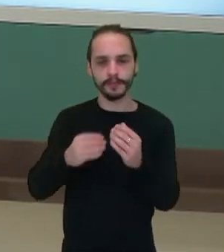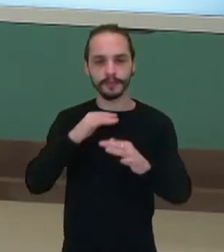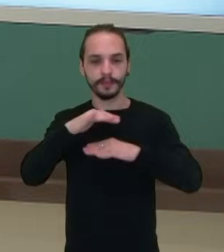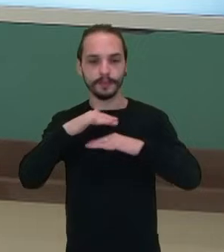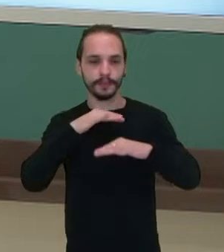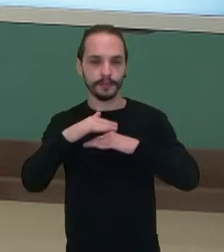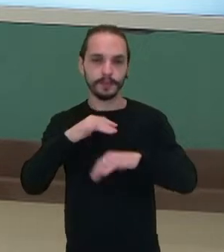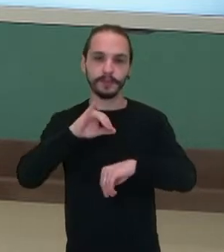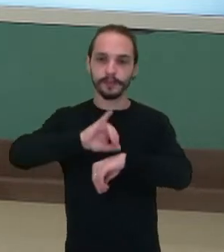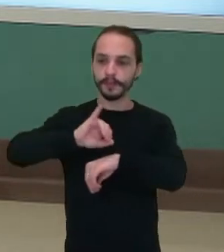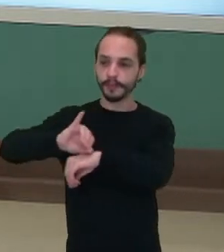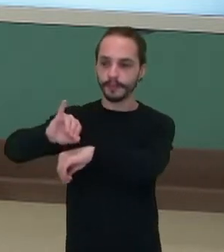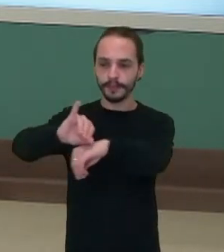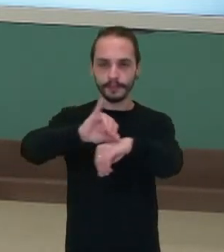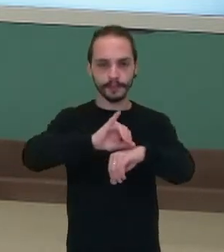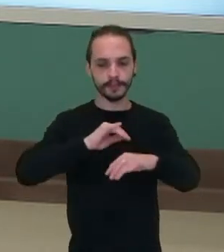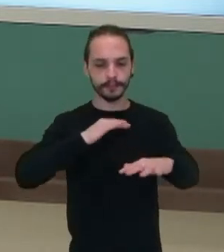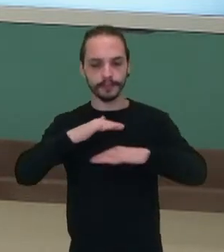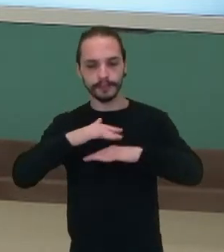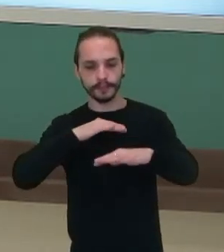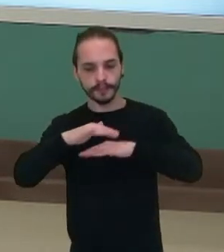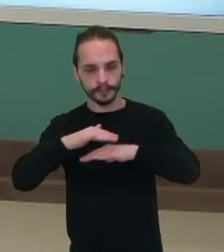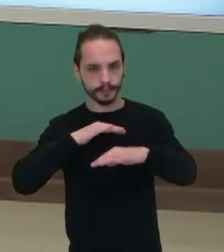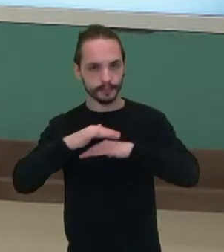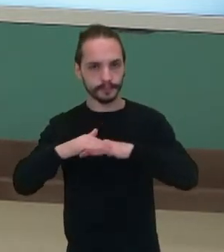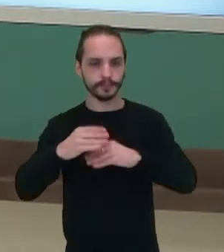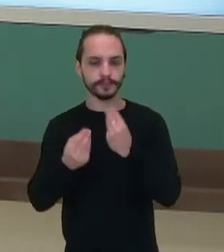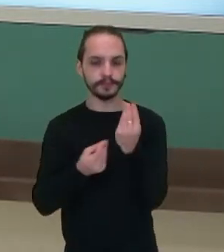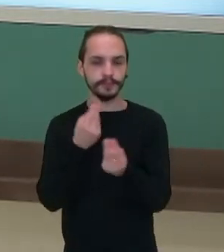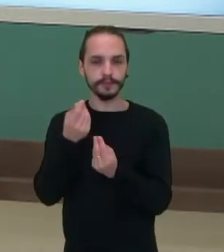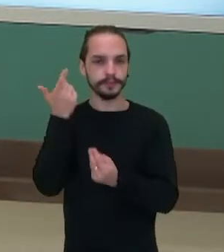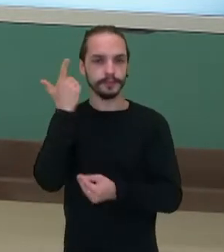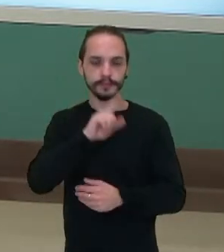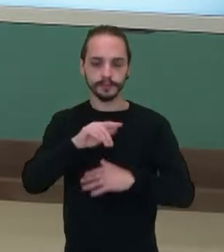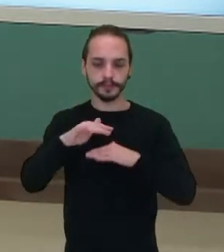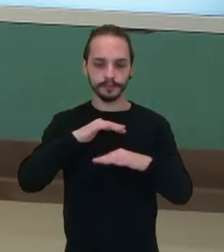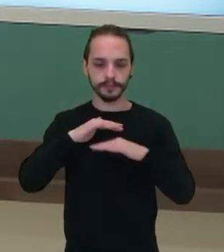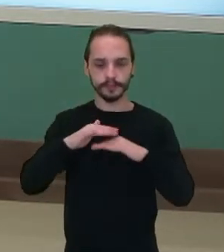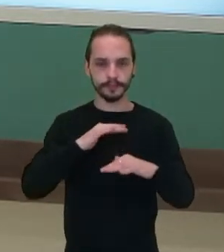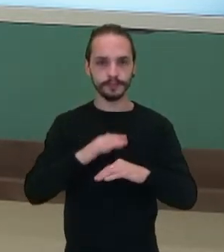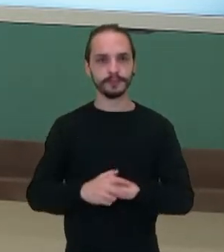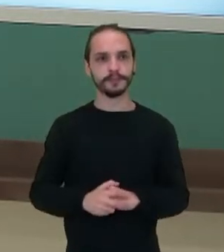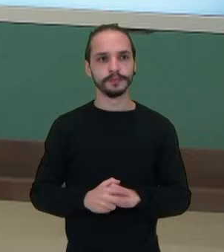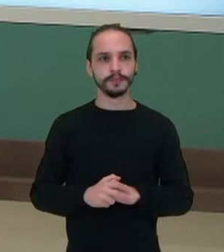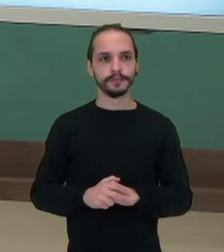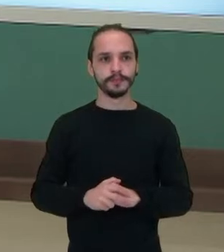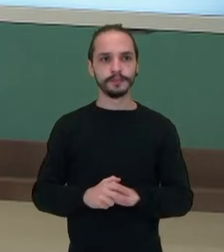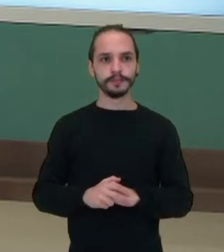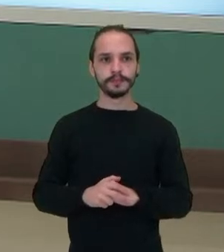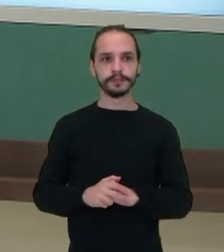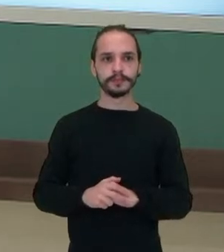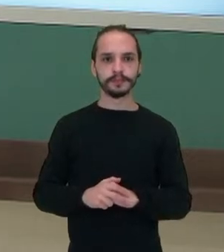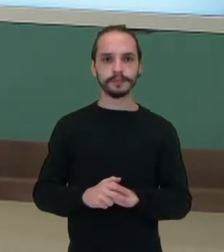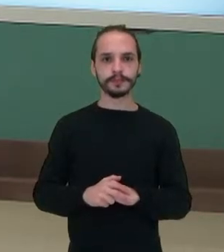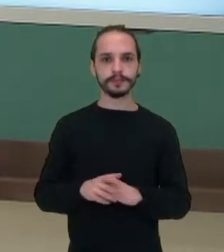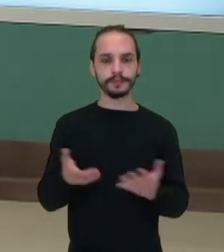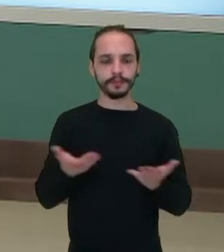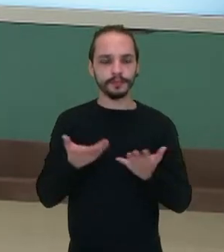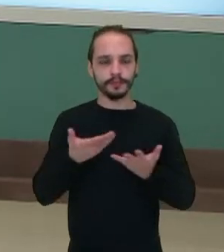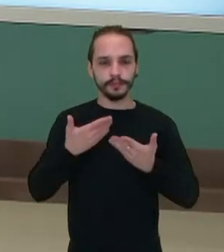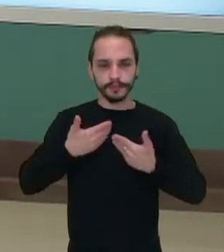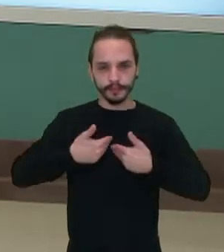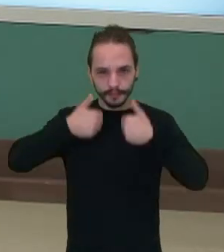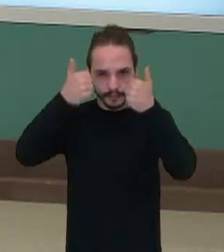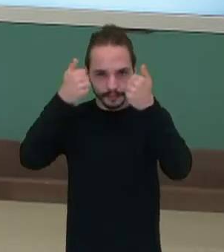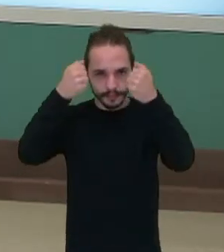era as condições para ter um movimento, certo? Então vamos agora melhorar um